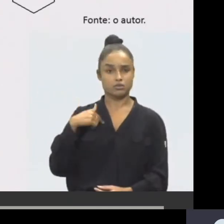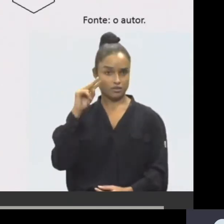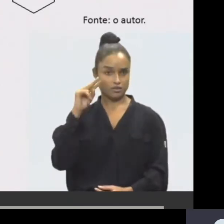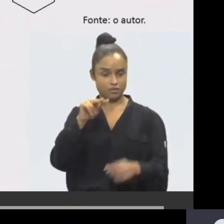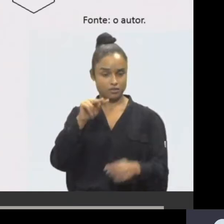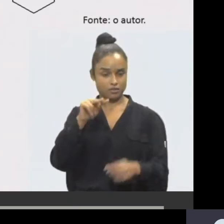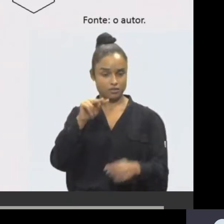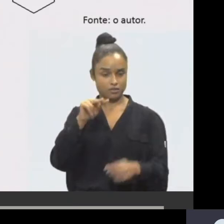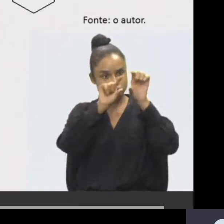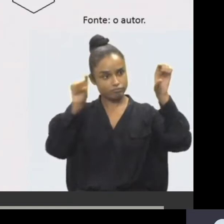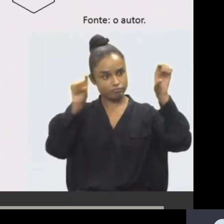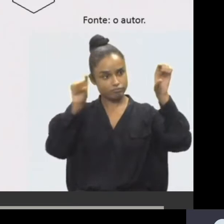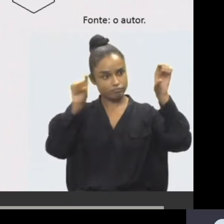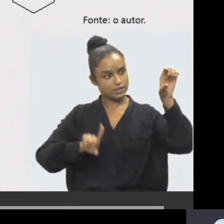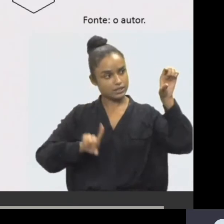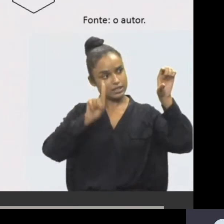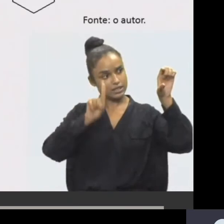fórmula